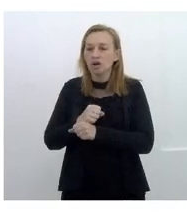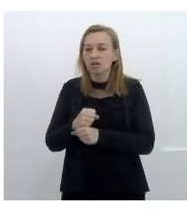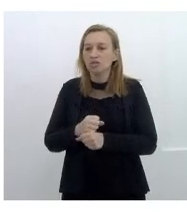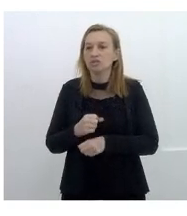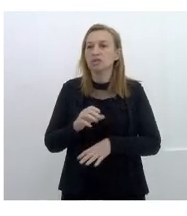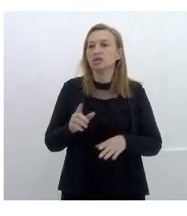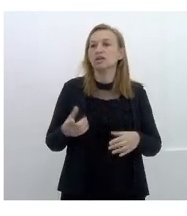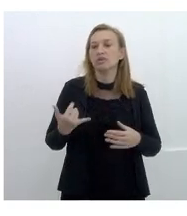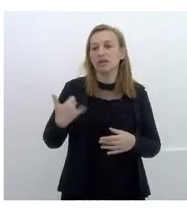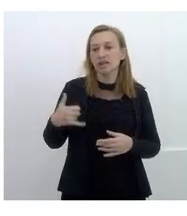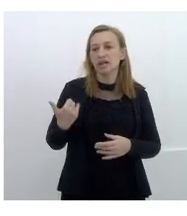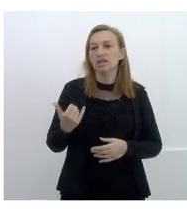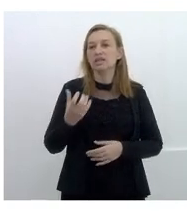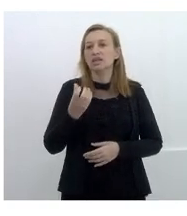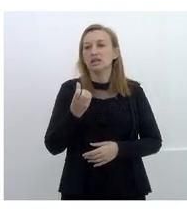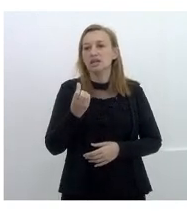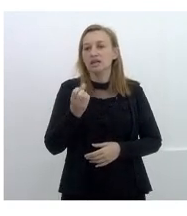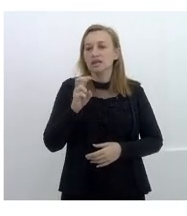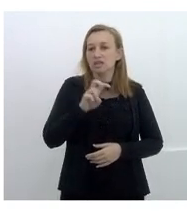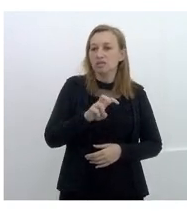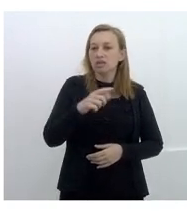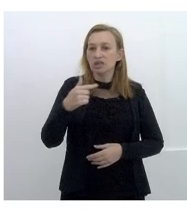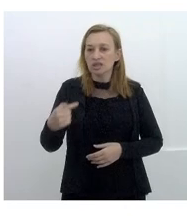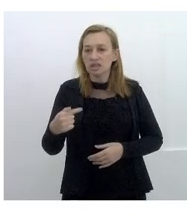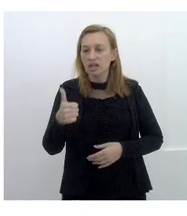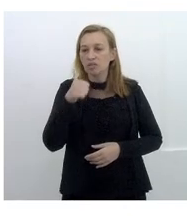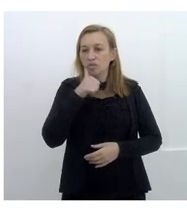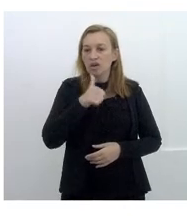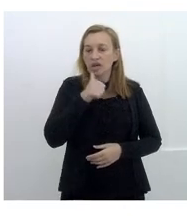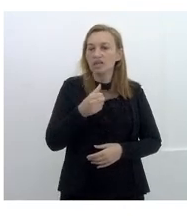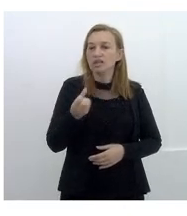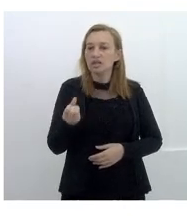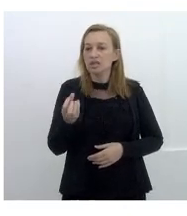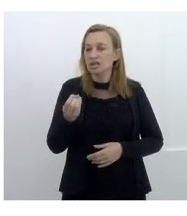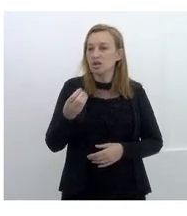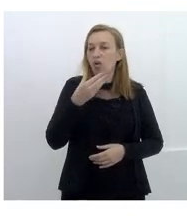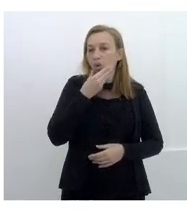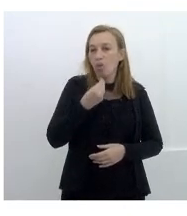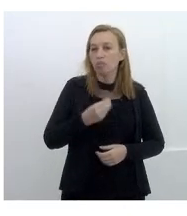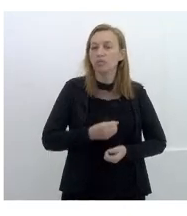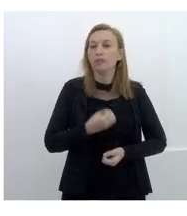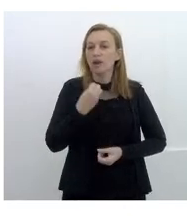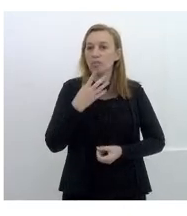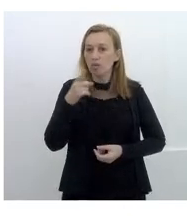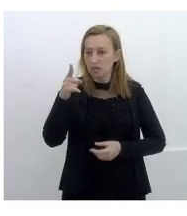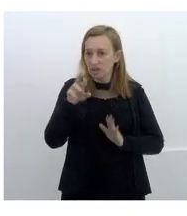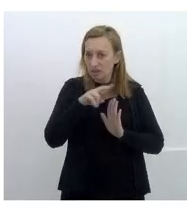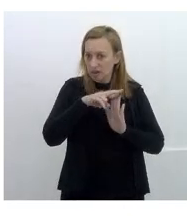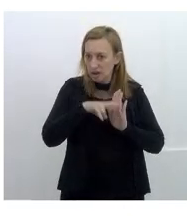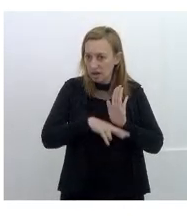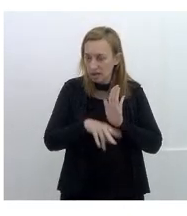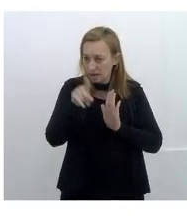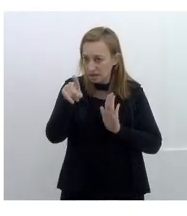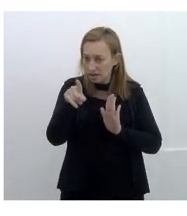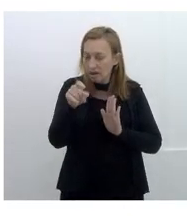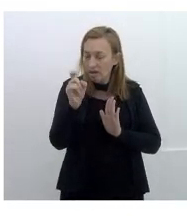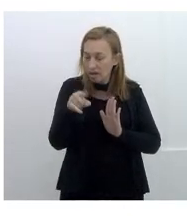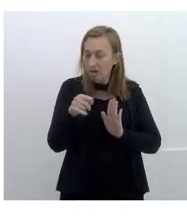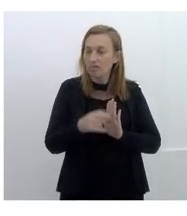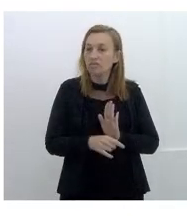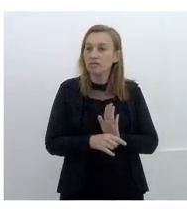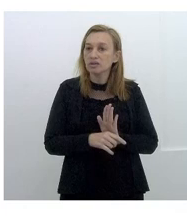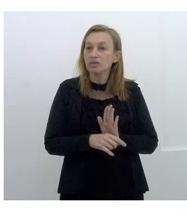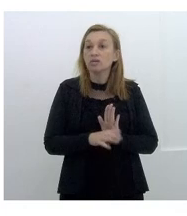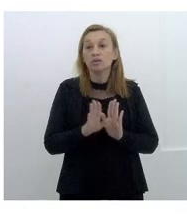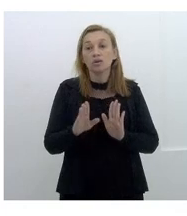60 anos de idade 50 há 60 anos bom pessoal essa regra aí ela